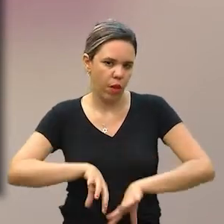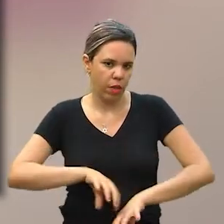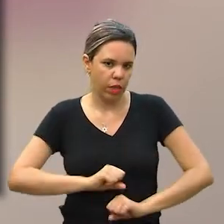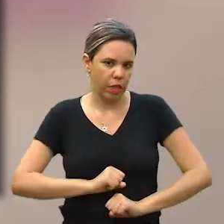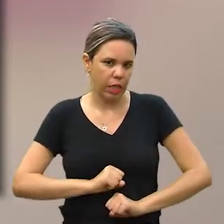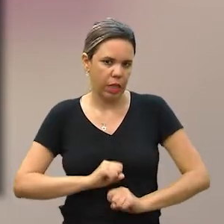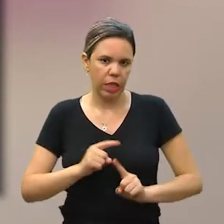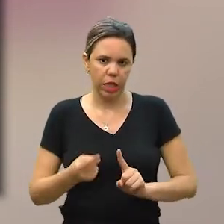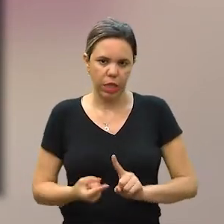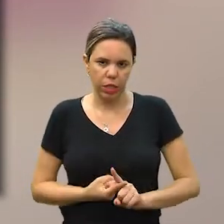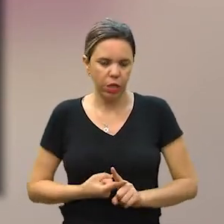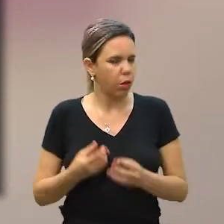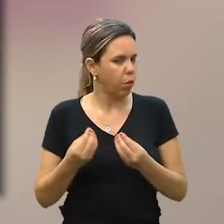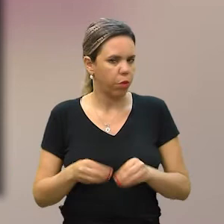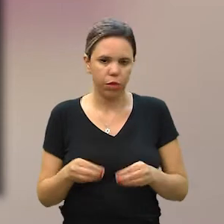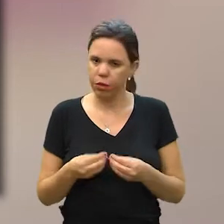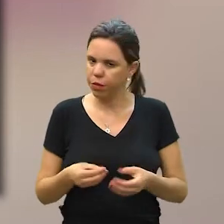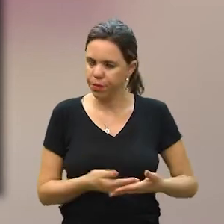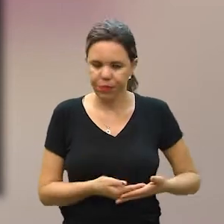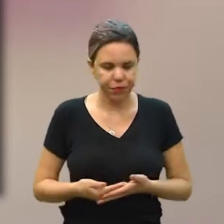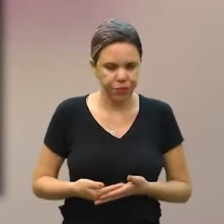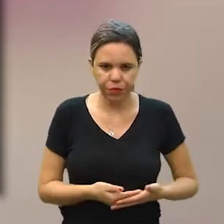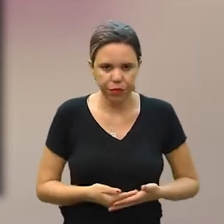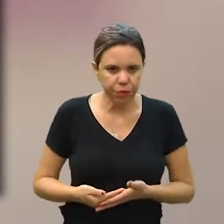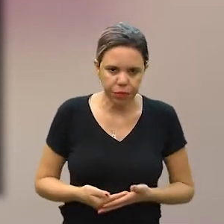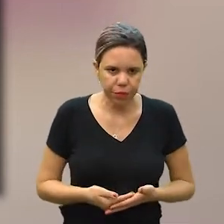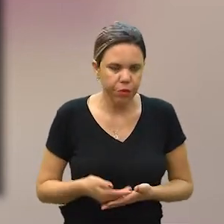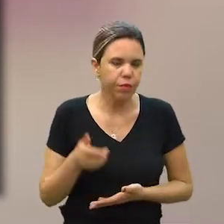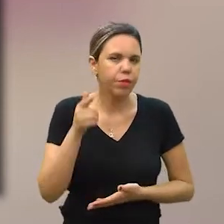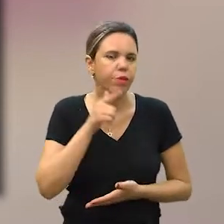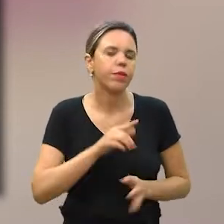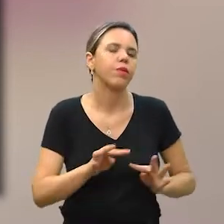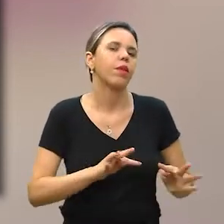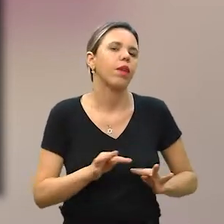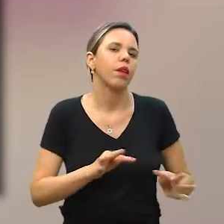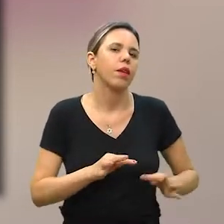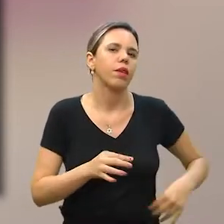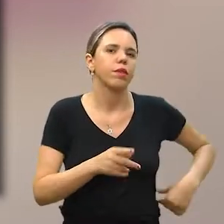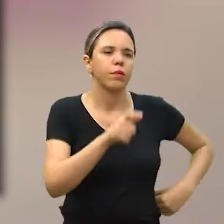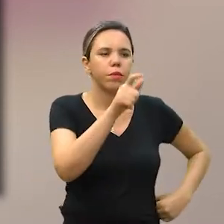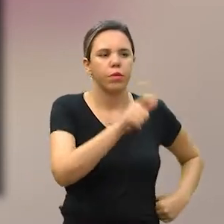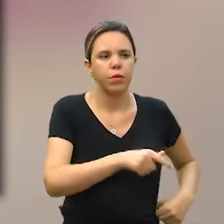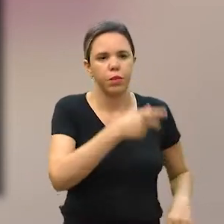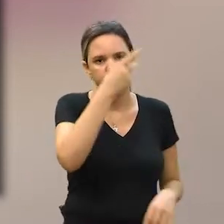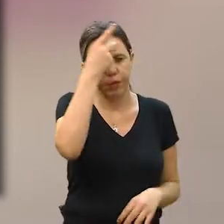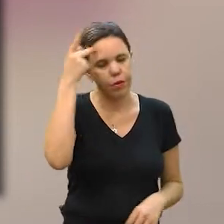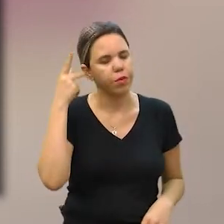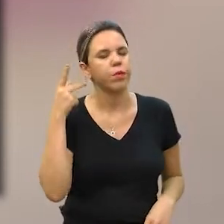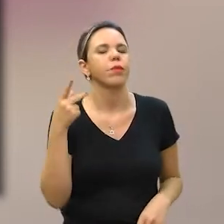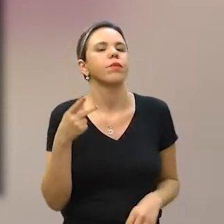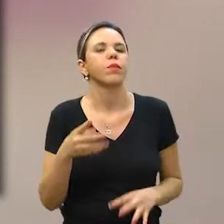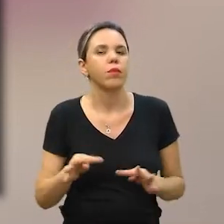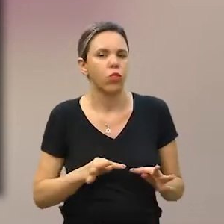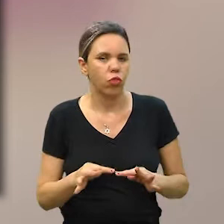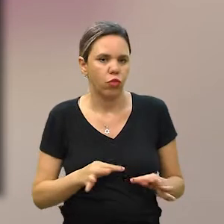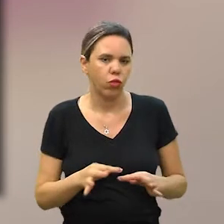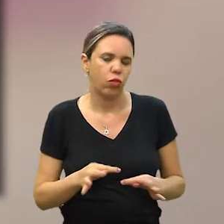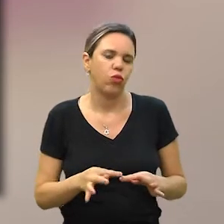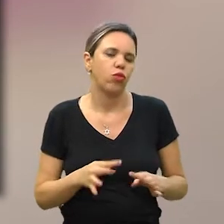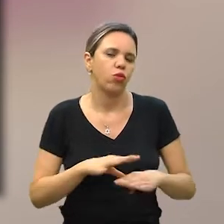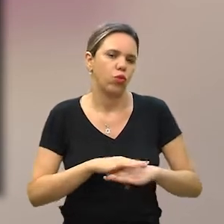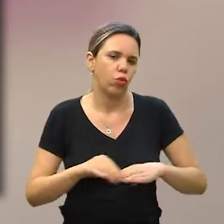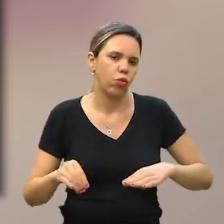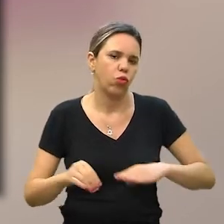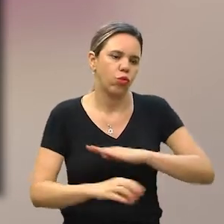o que significa? Ela não compromete o bebê. Assim, a gente consegue tratar a paciente, fazer a prevenção da trombose,